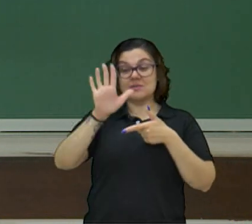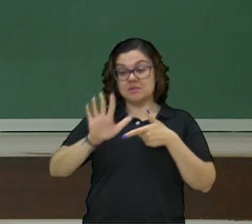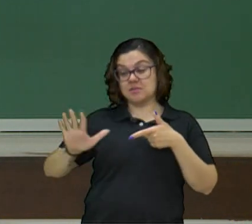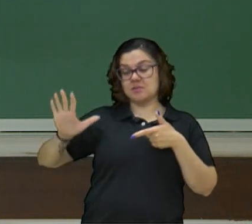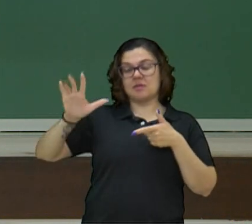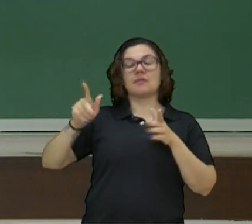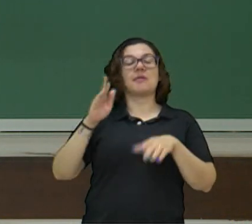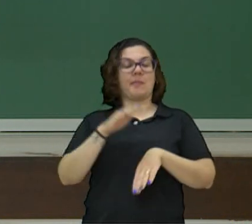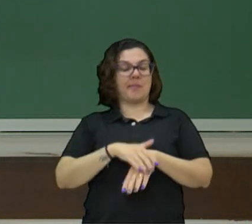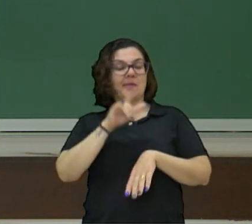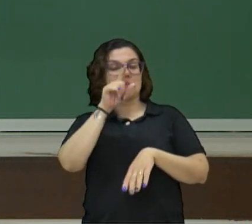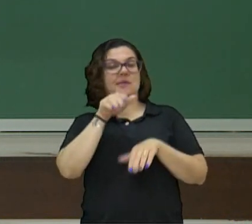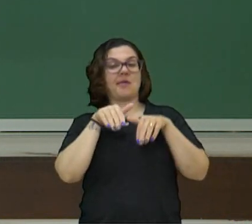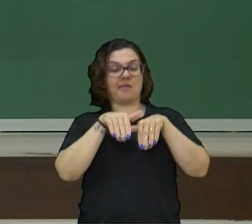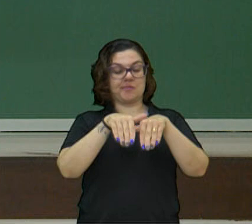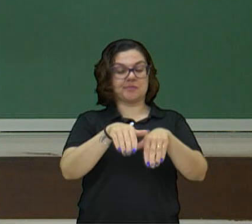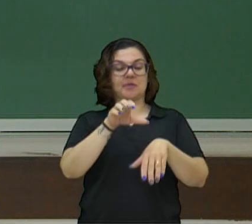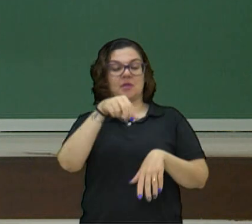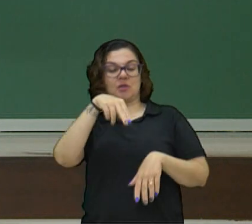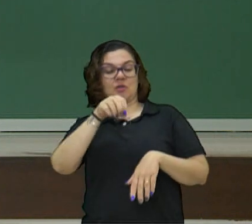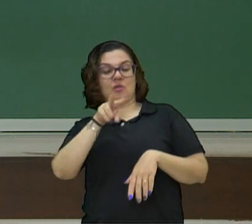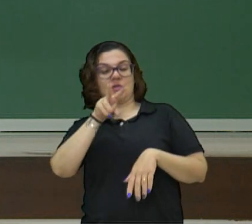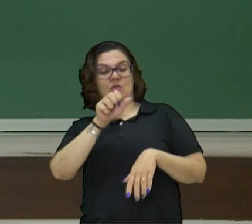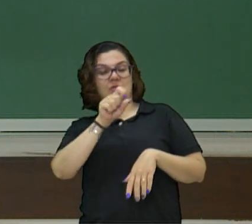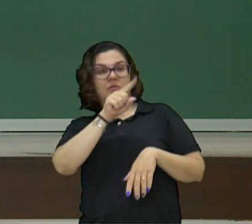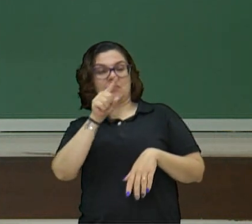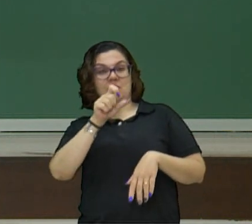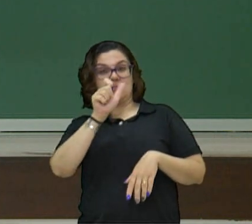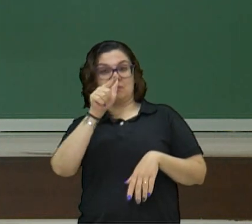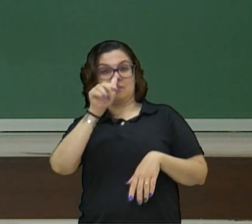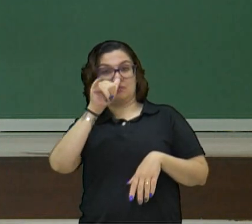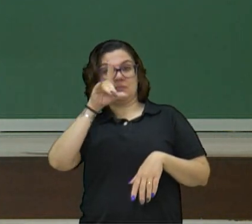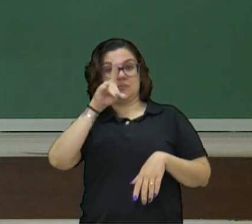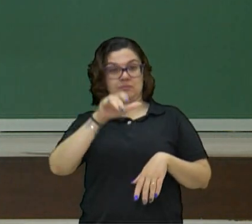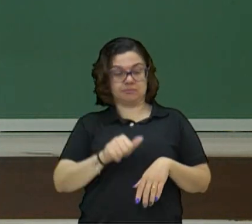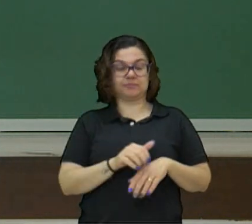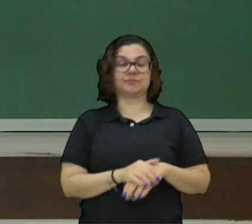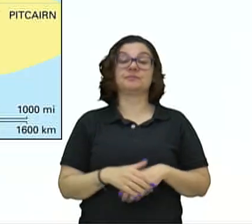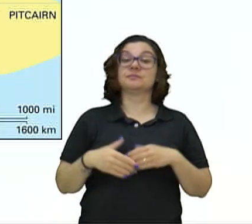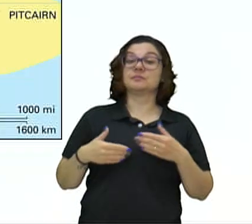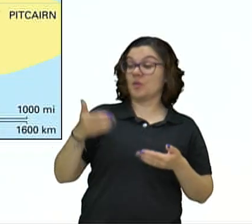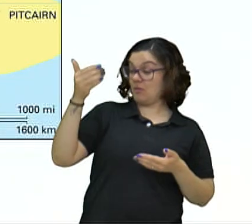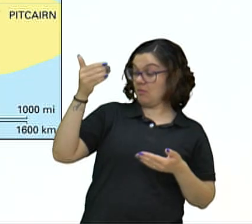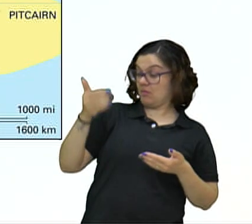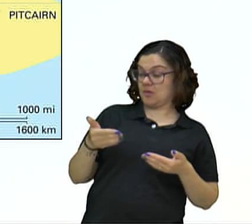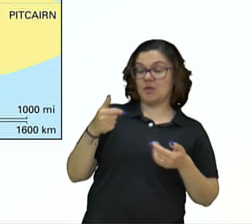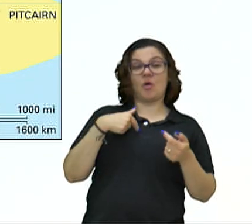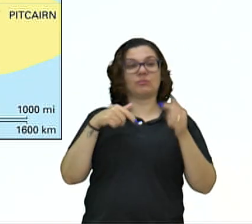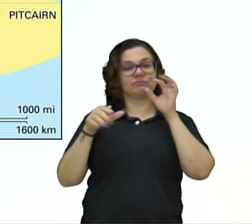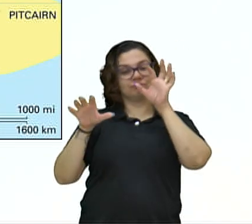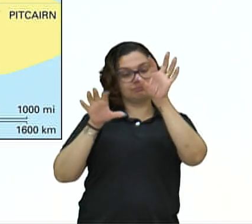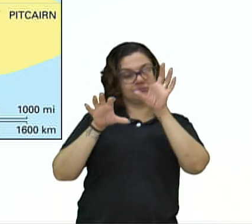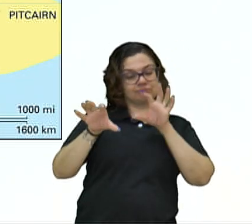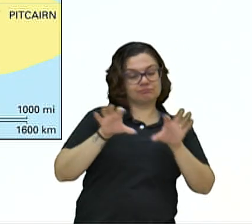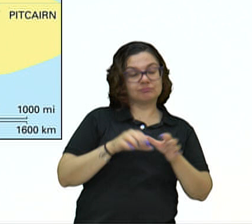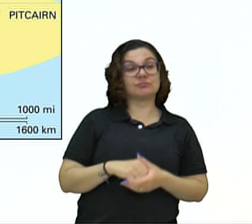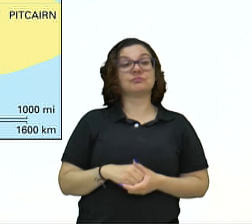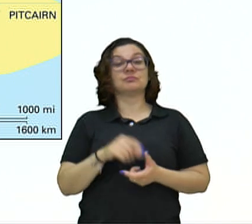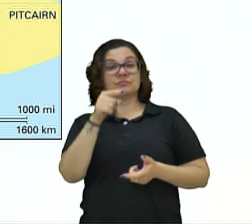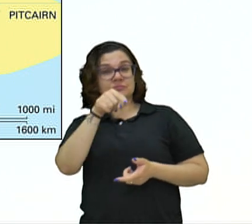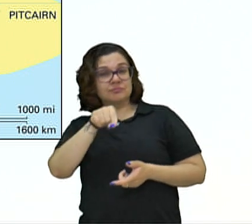zelândia e vamos em frente você parece um mapa aqui das regiões da oceania